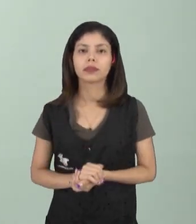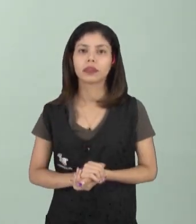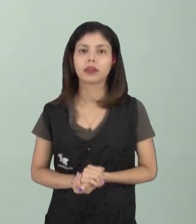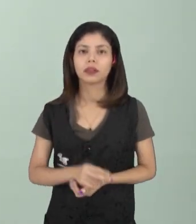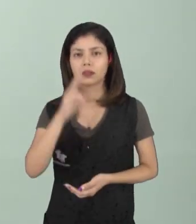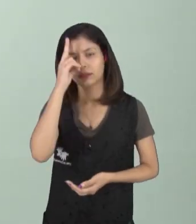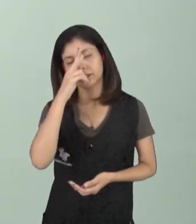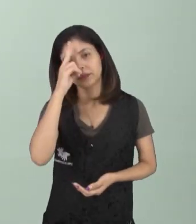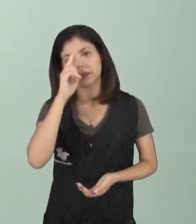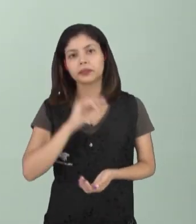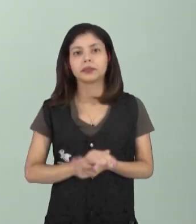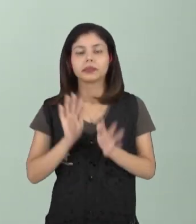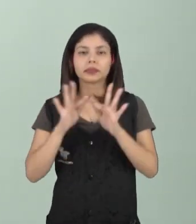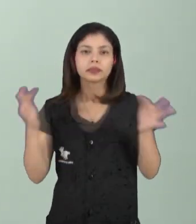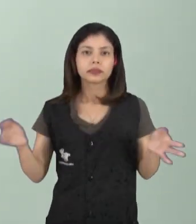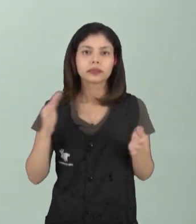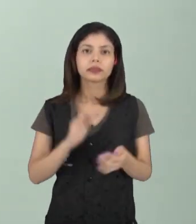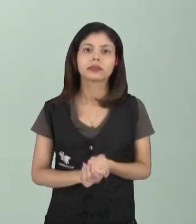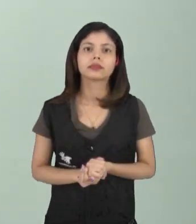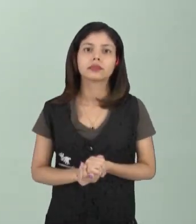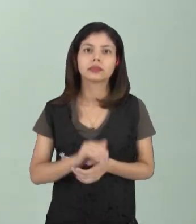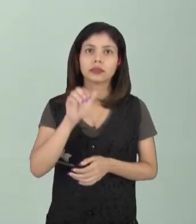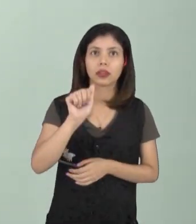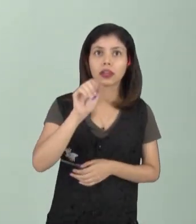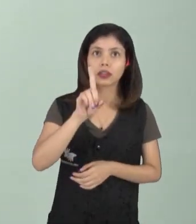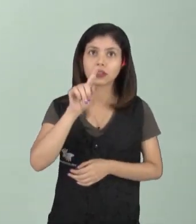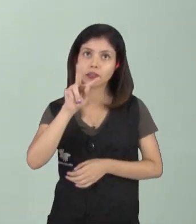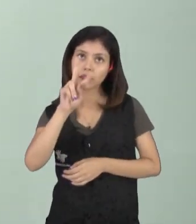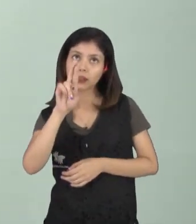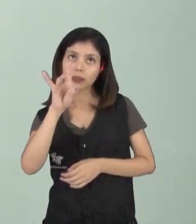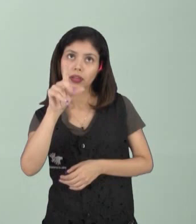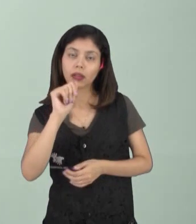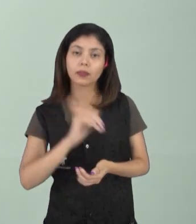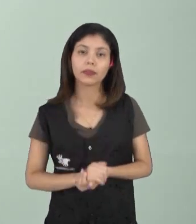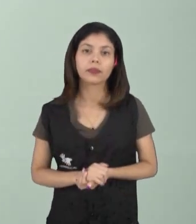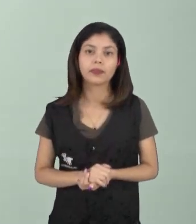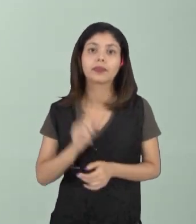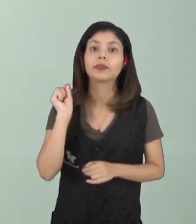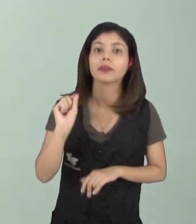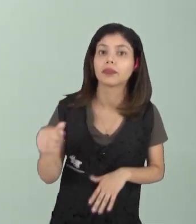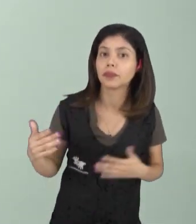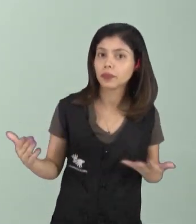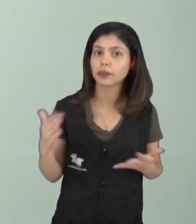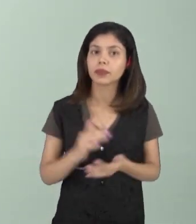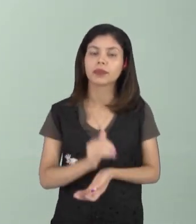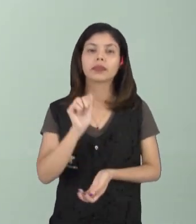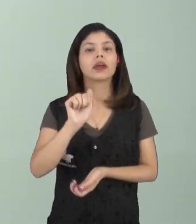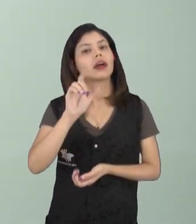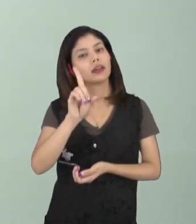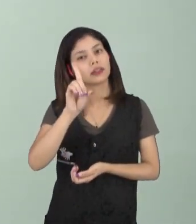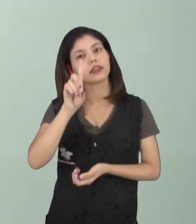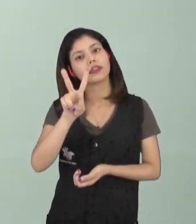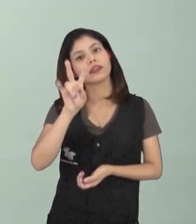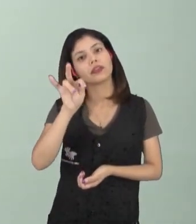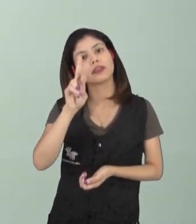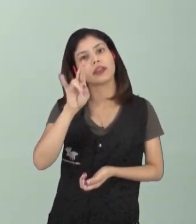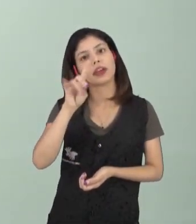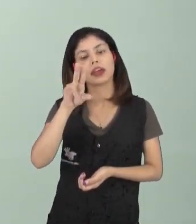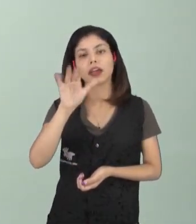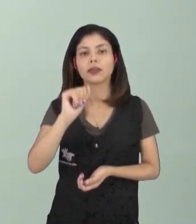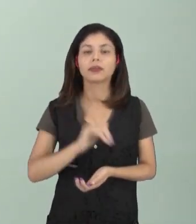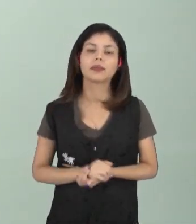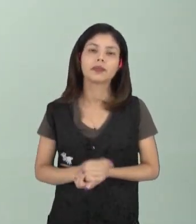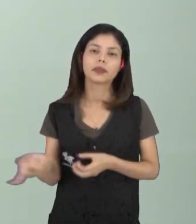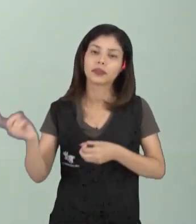tá? Lembrando que as orações subordinadas adverbiais é porque nós estamos tratando de quê? De advérbios, tá? Então,